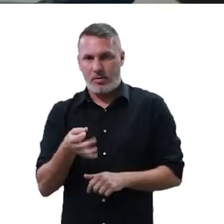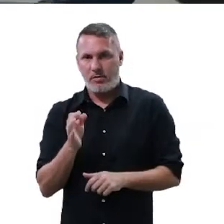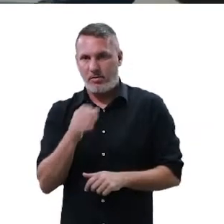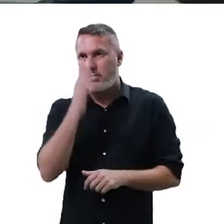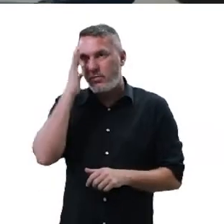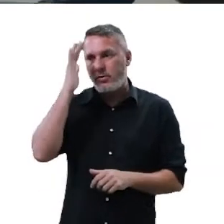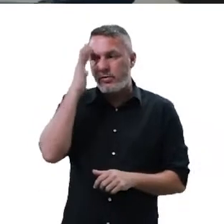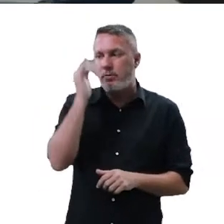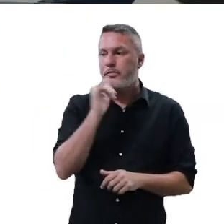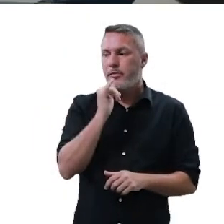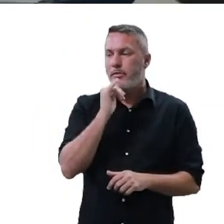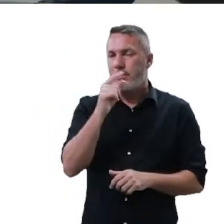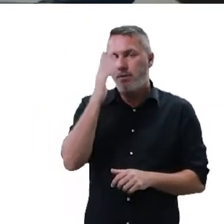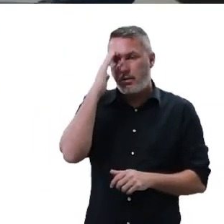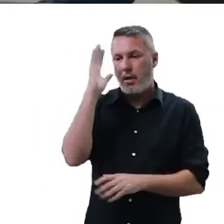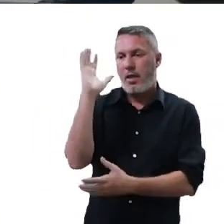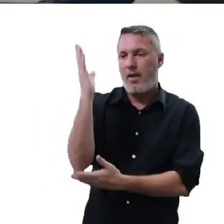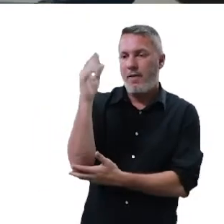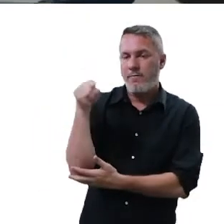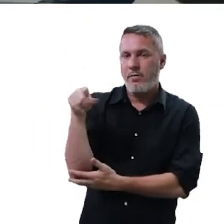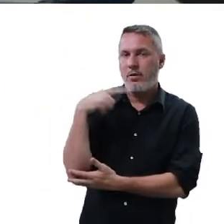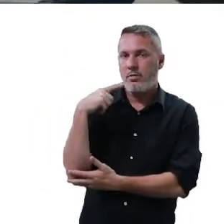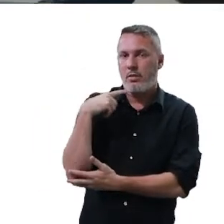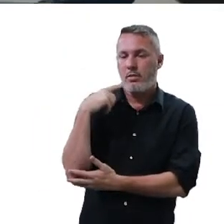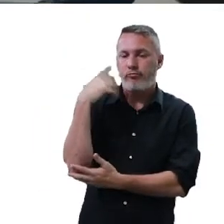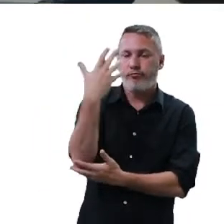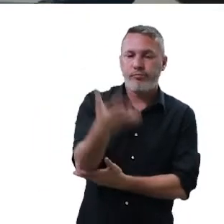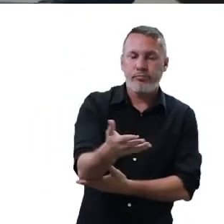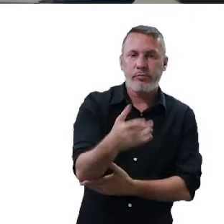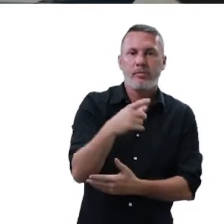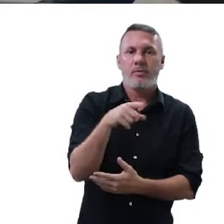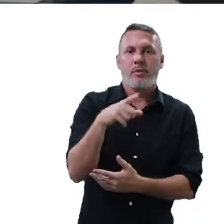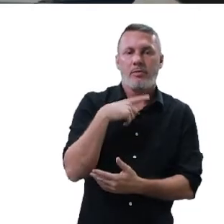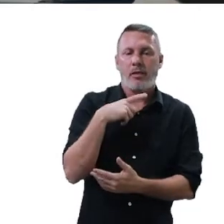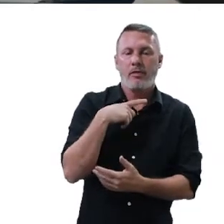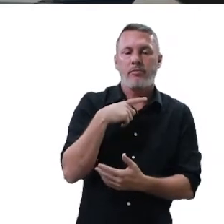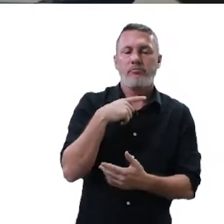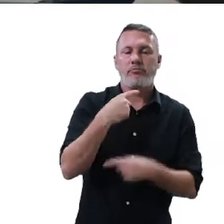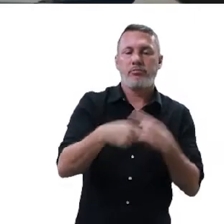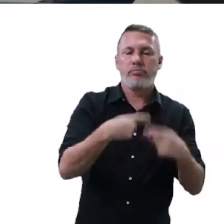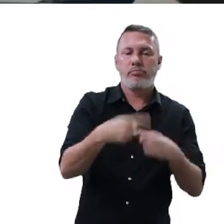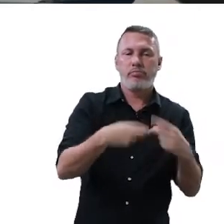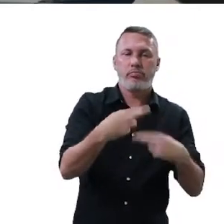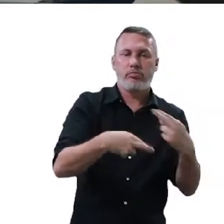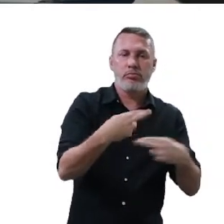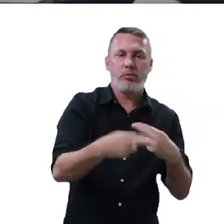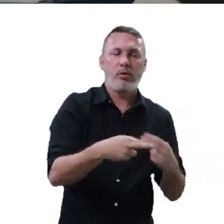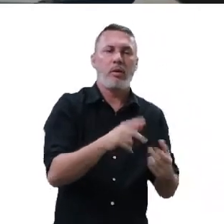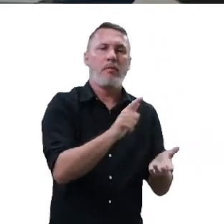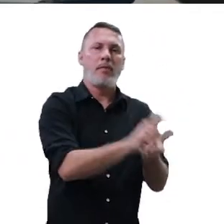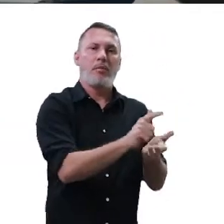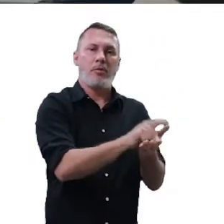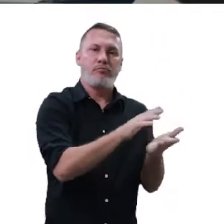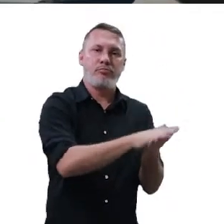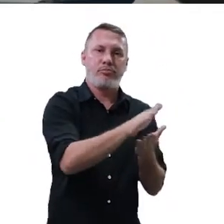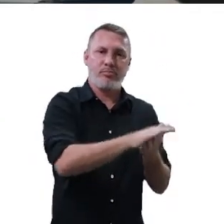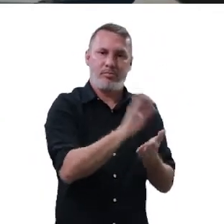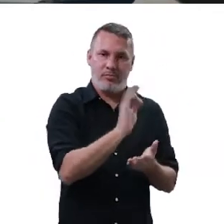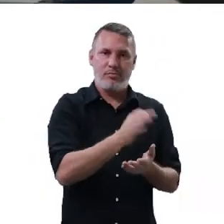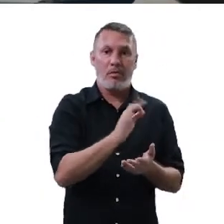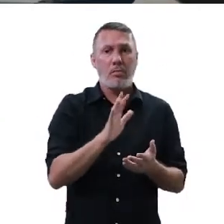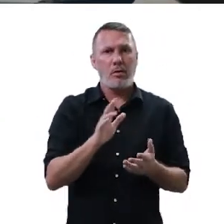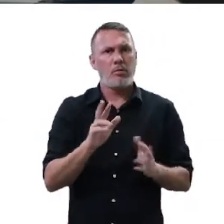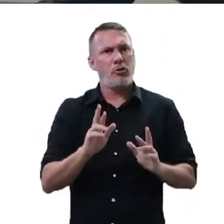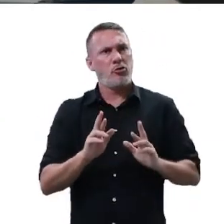gente pensar em a celulose, está presente tanto na árvore quanto na folha de papel. Aparentemente são